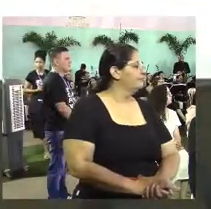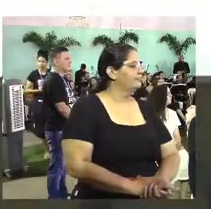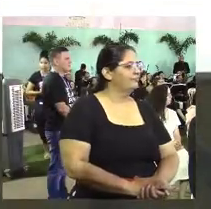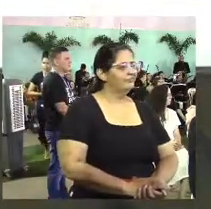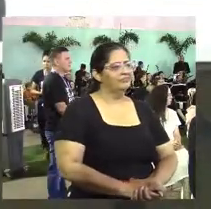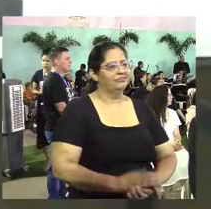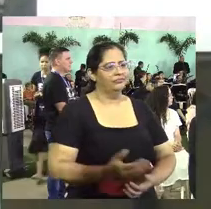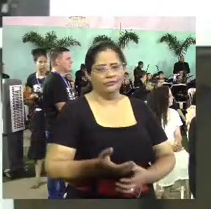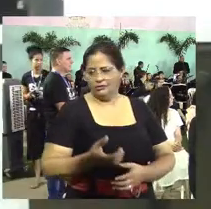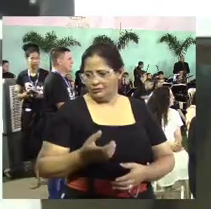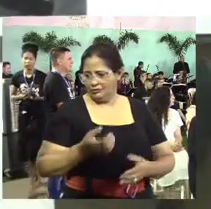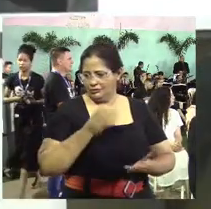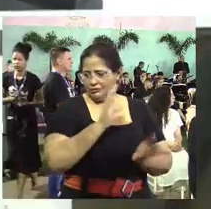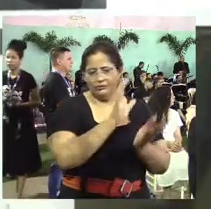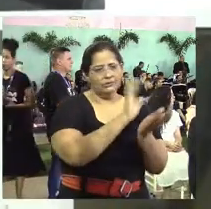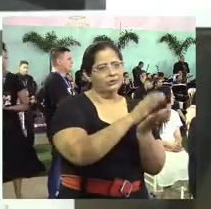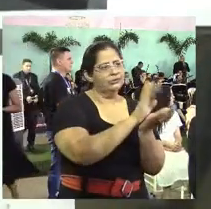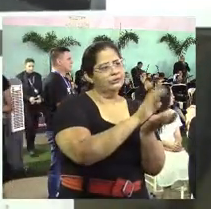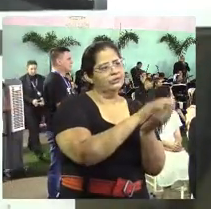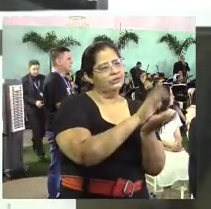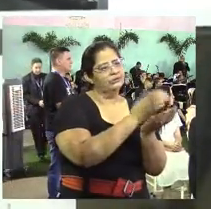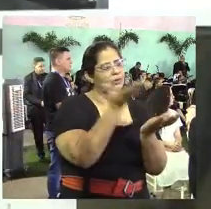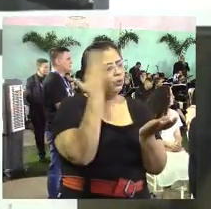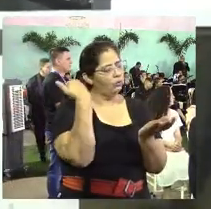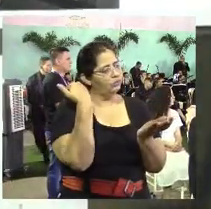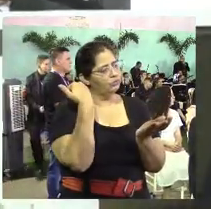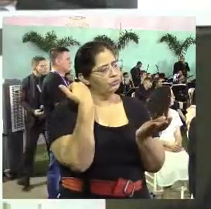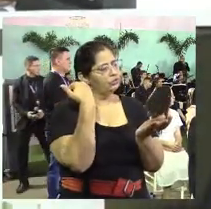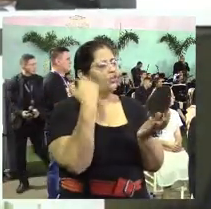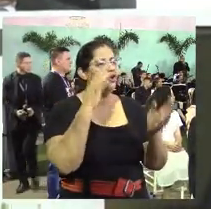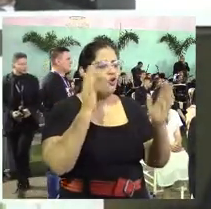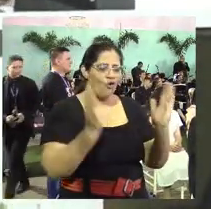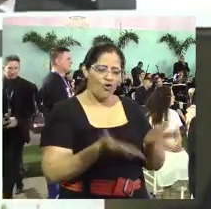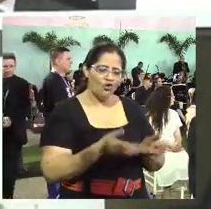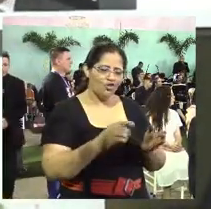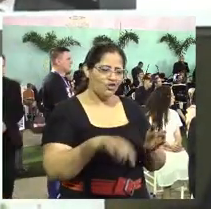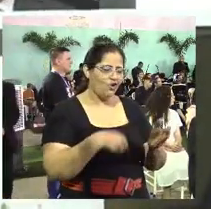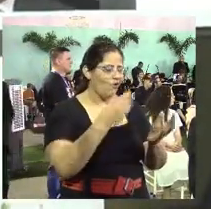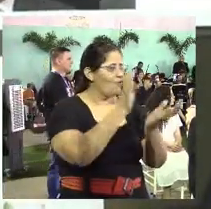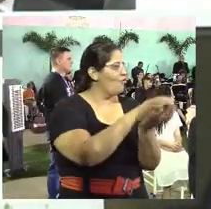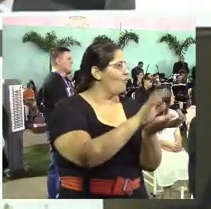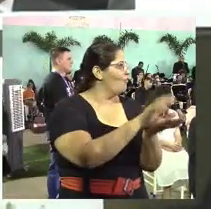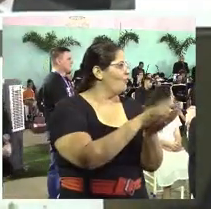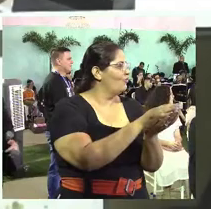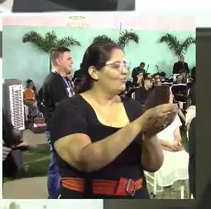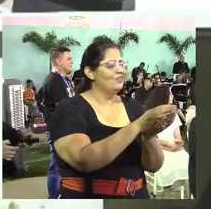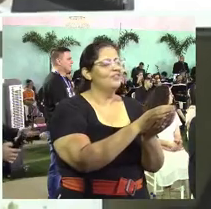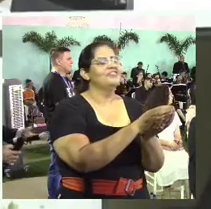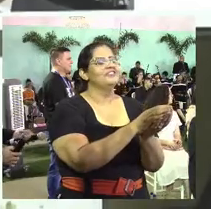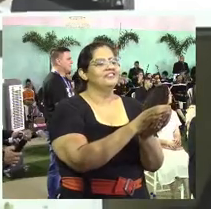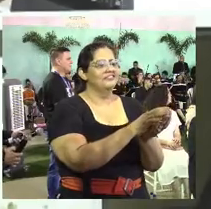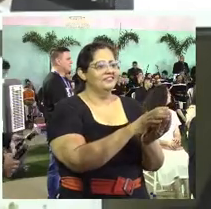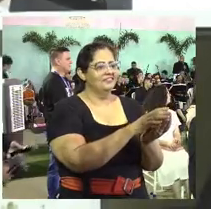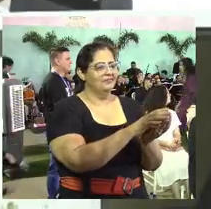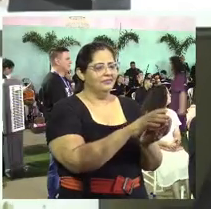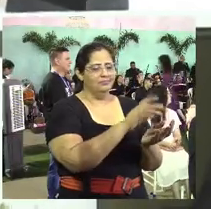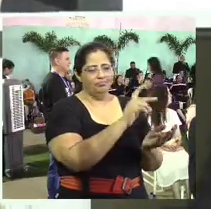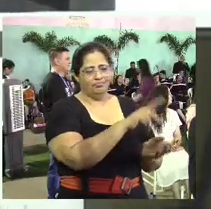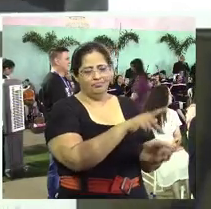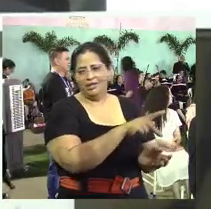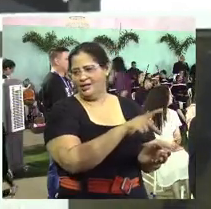Josafá Souza aí hoje outro cantor Pernambucano aí o pregador é nordestino